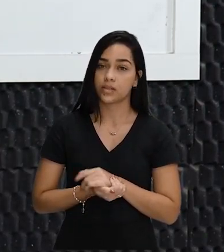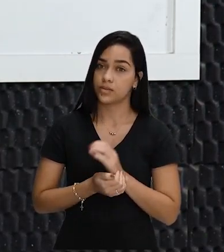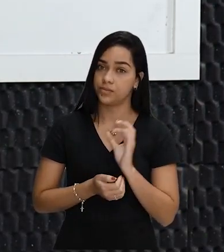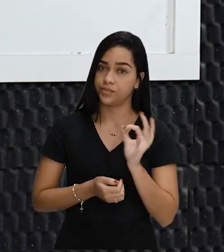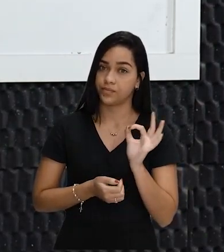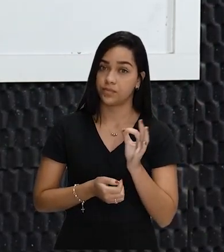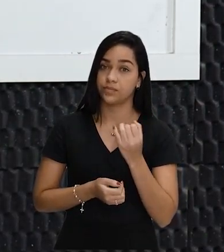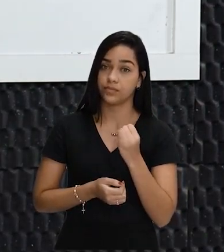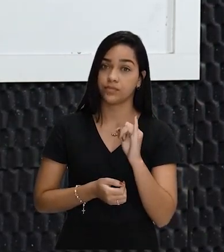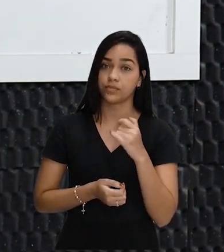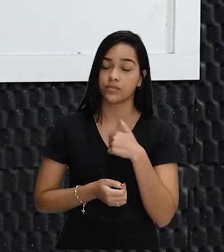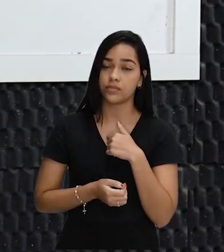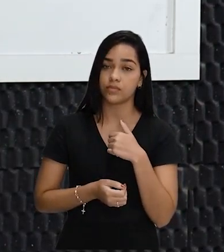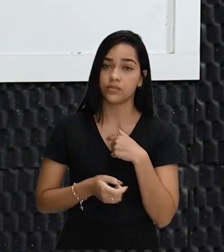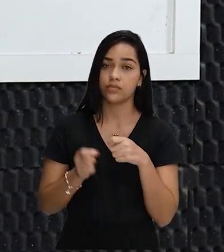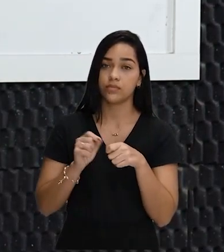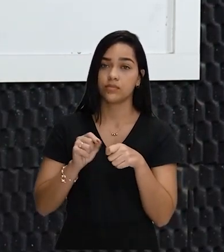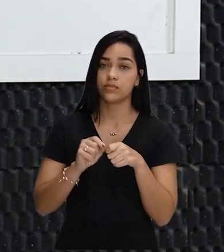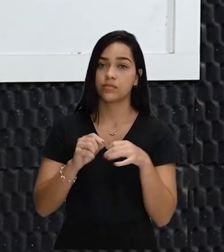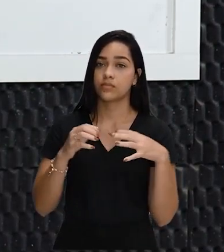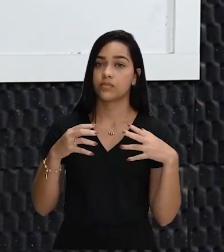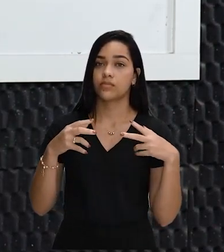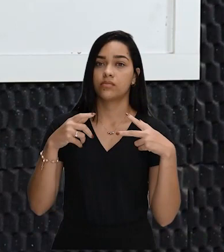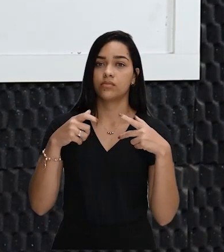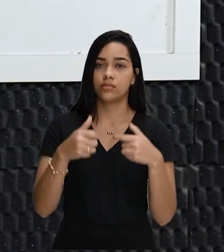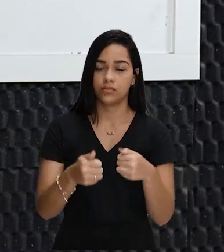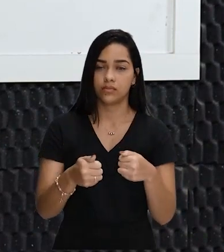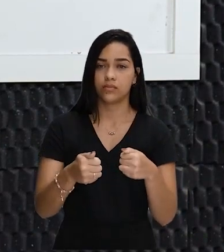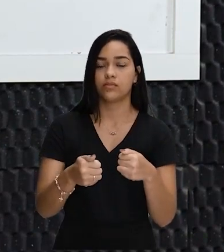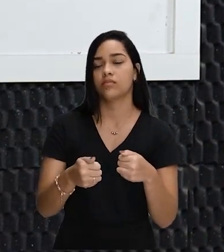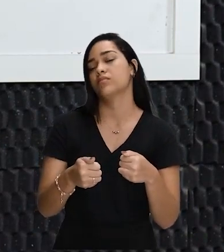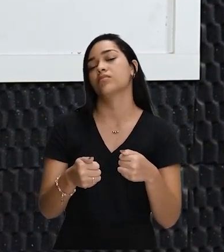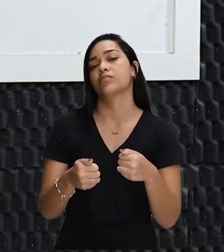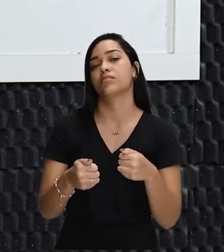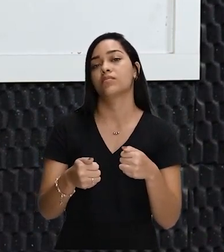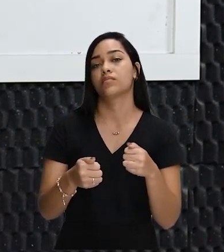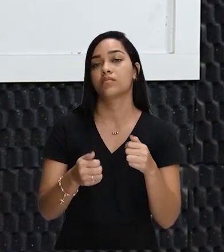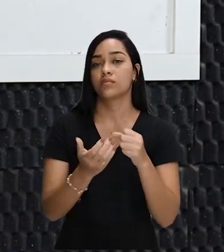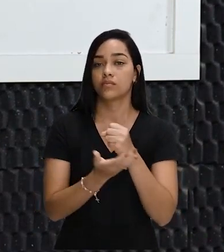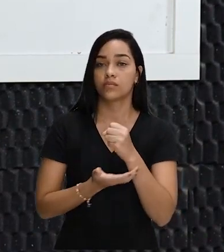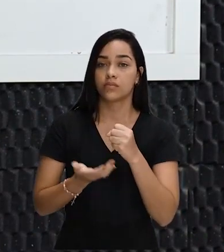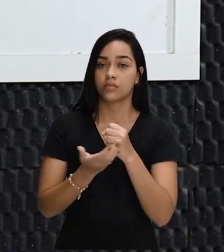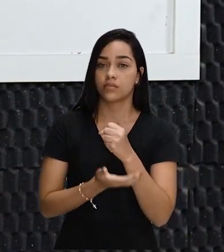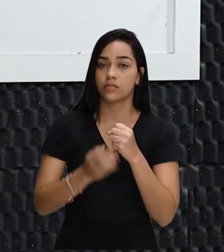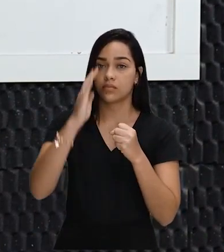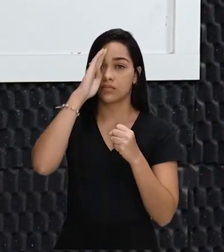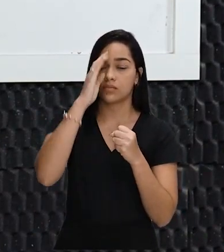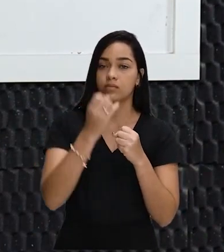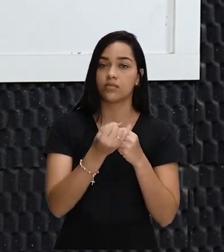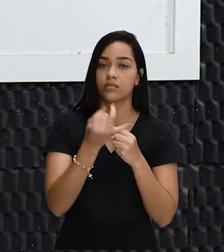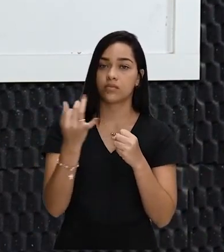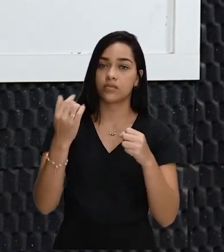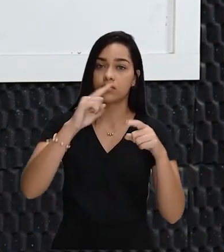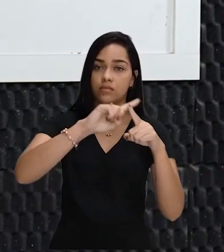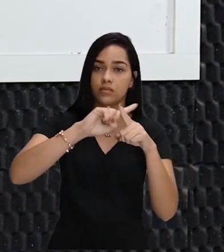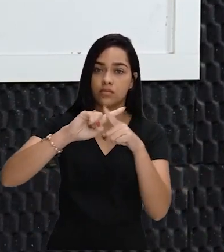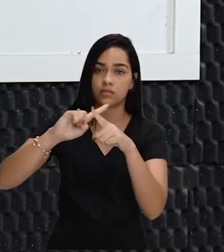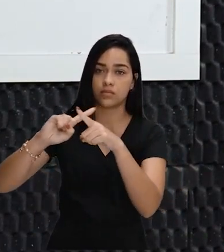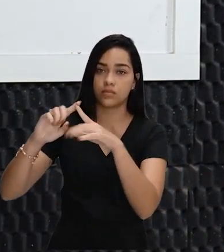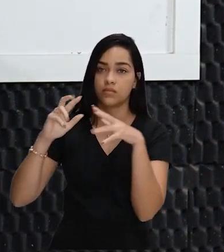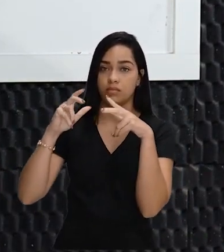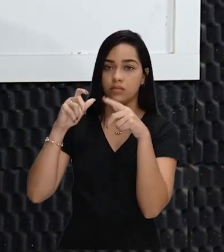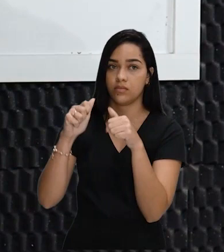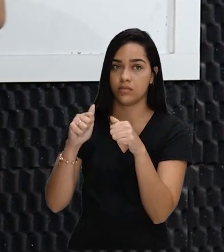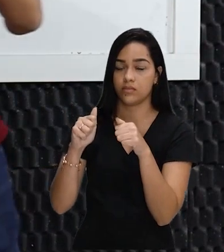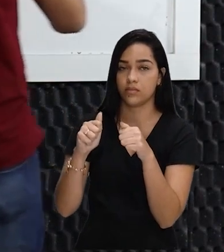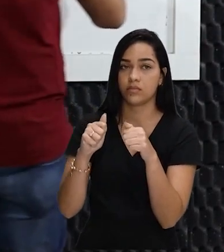Ok se eu for fazer o princípio aplicar o princípio fundamental da contagem que é multiplicar esses elementos